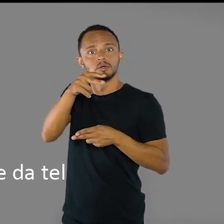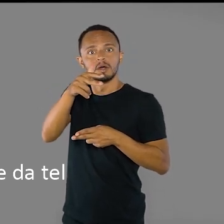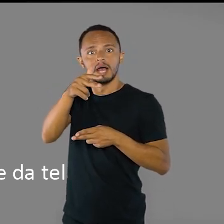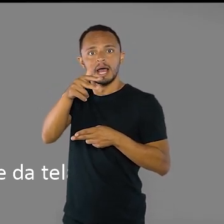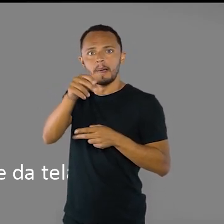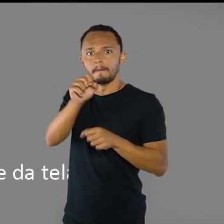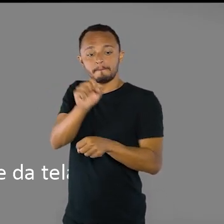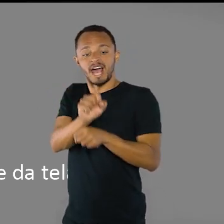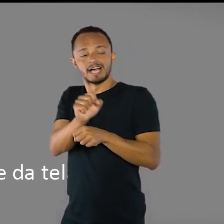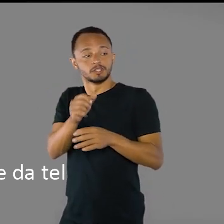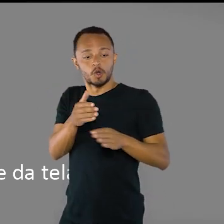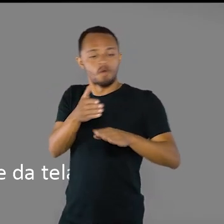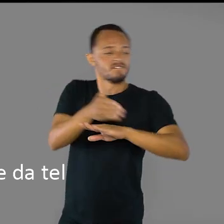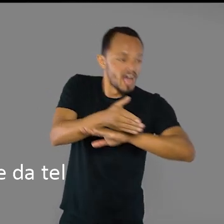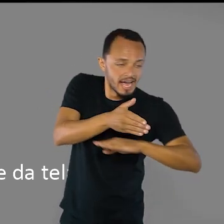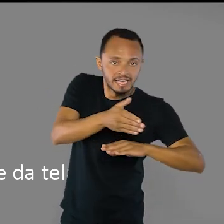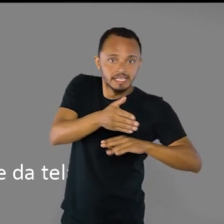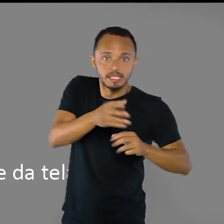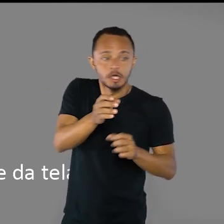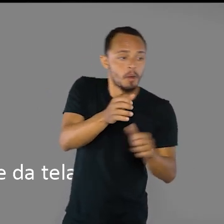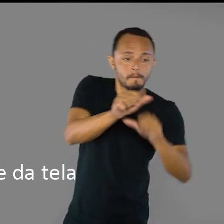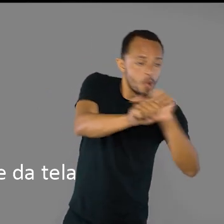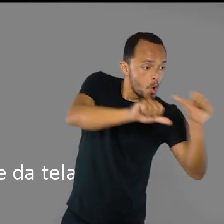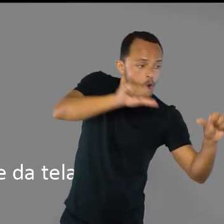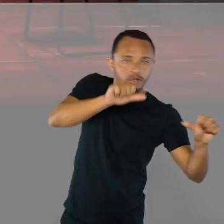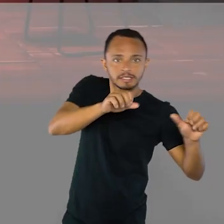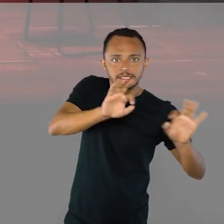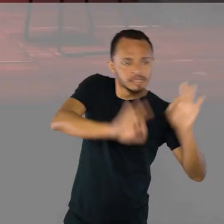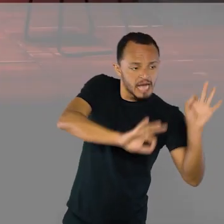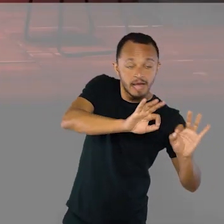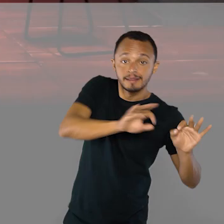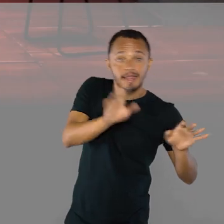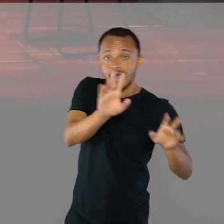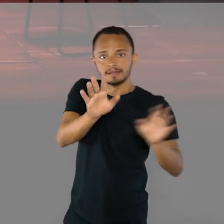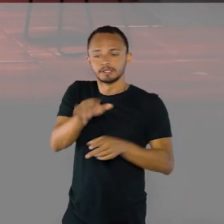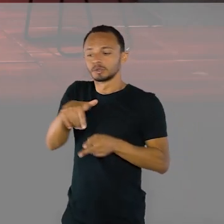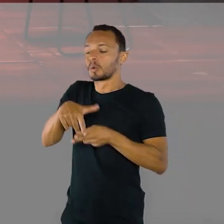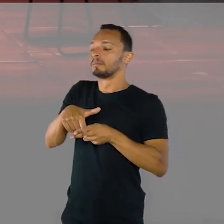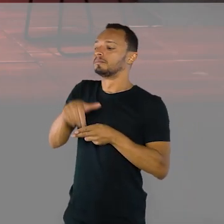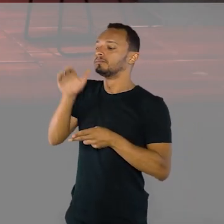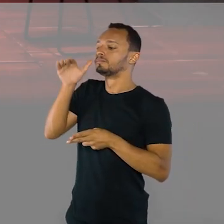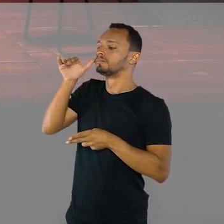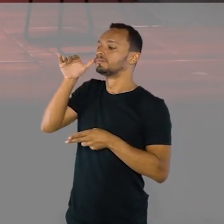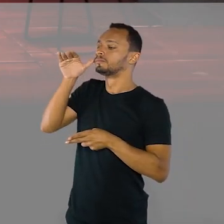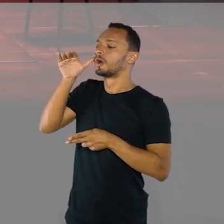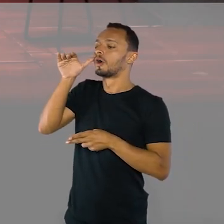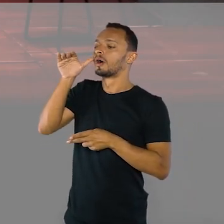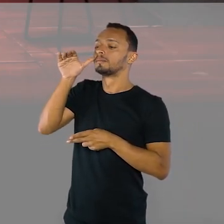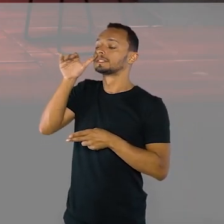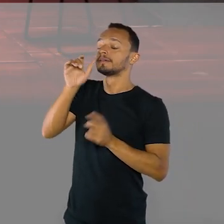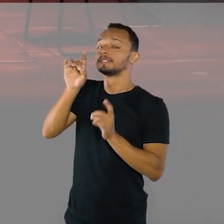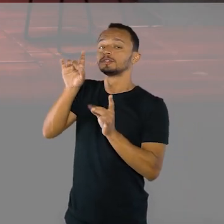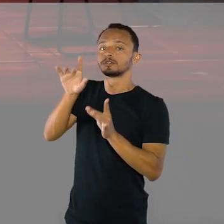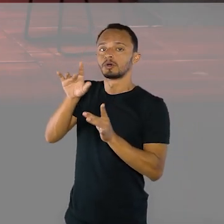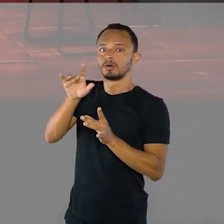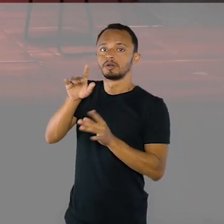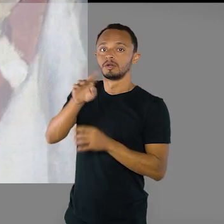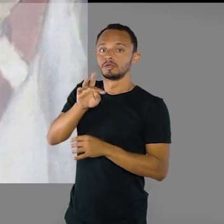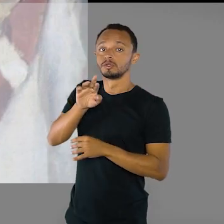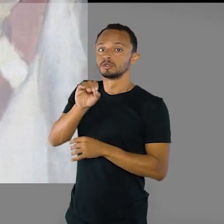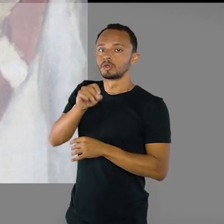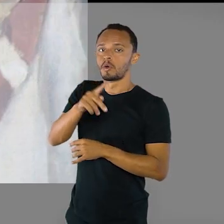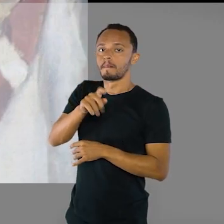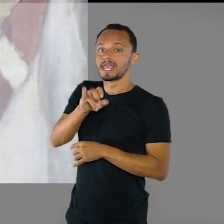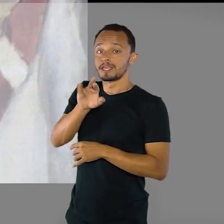parte, não participa, não muda a situação. Pode virar. E mais acima, pouca gente vê na